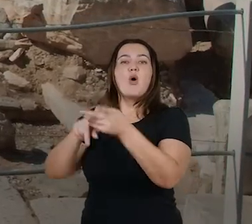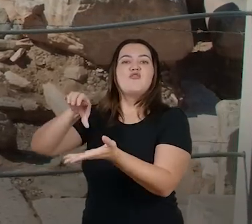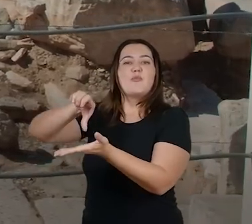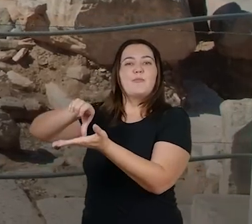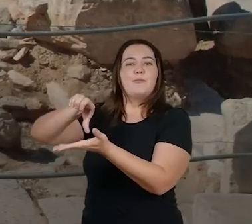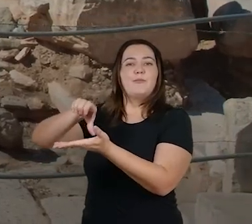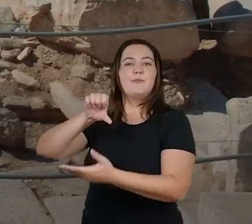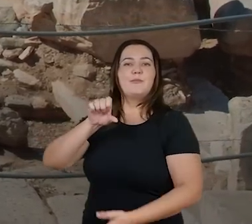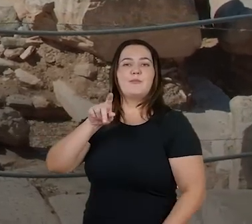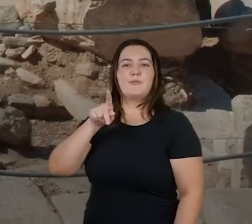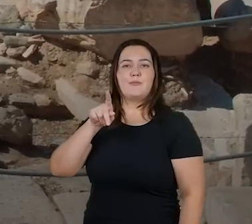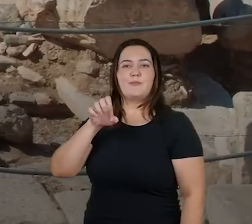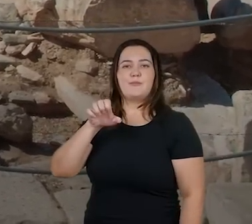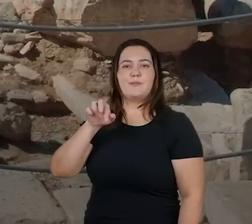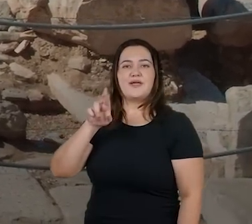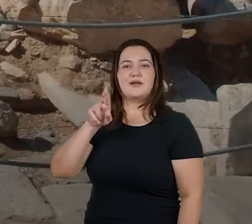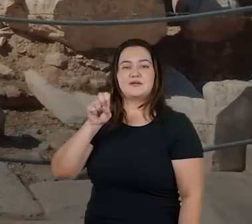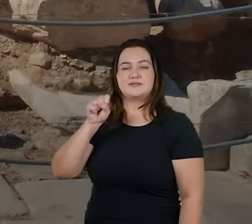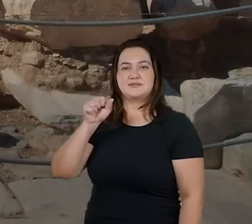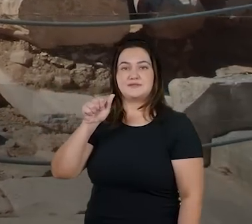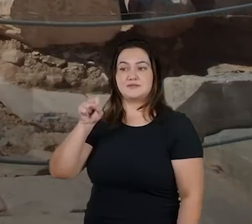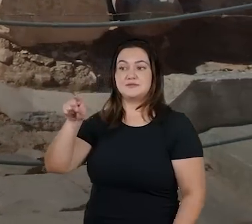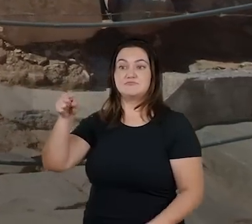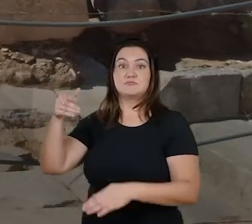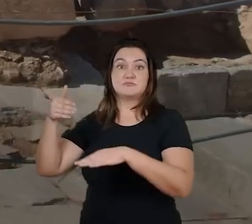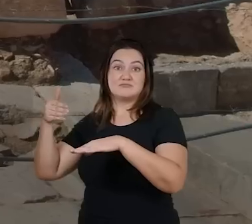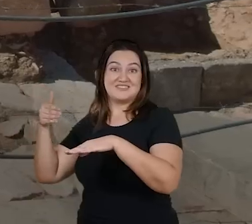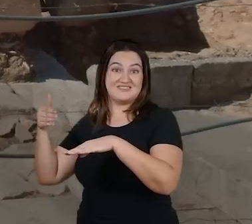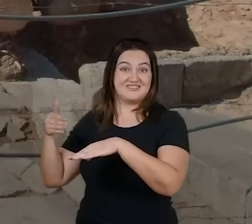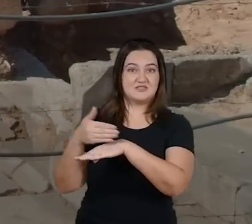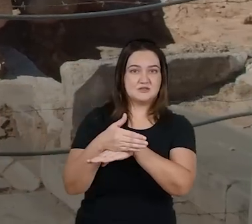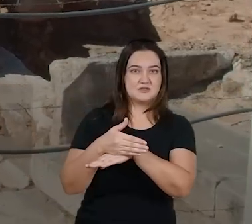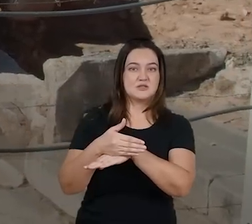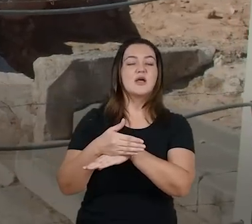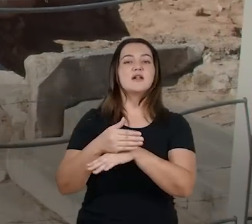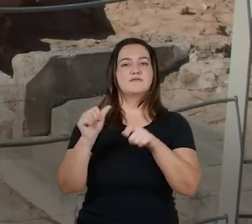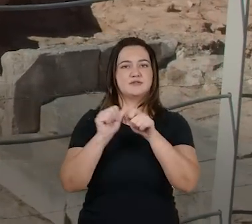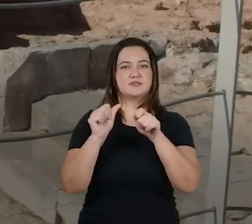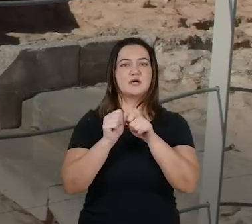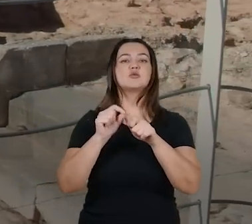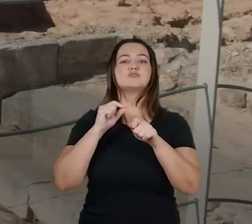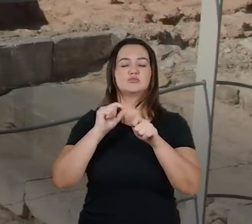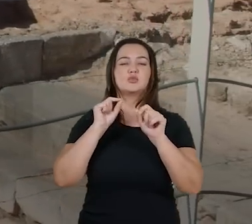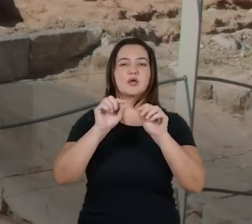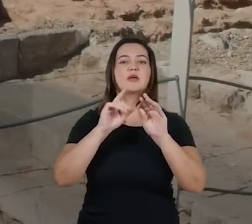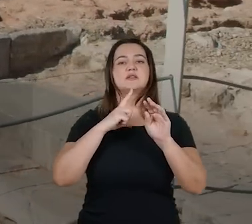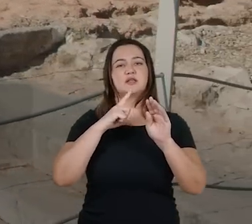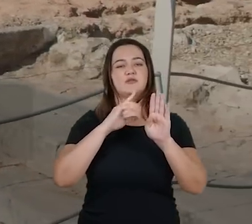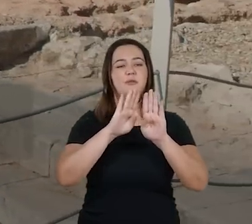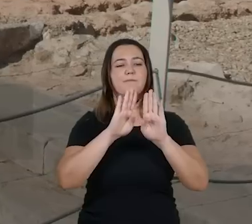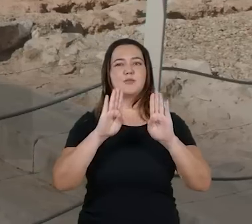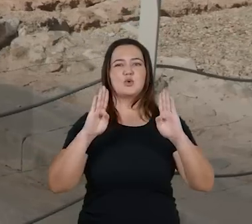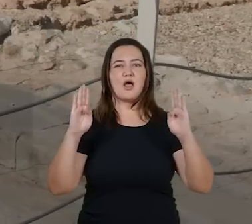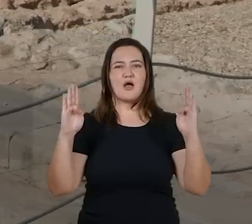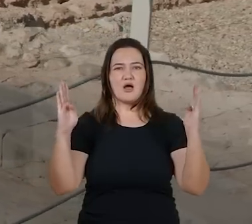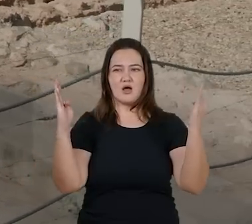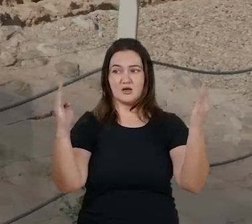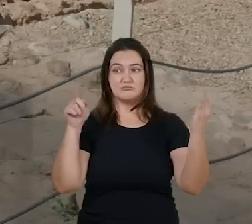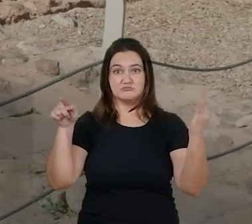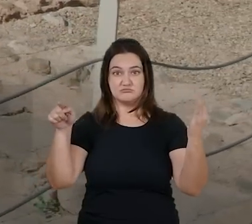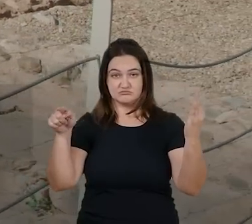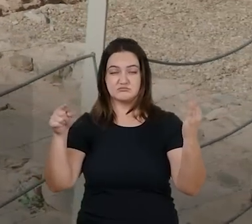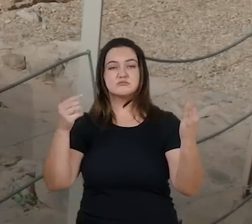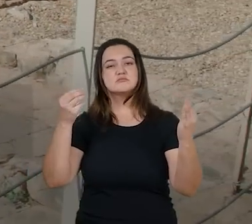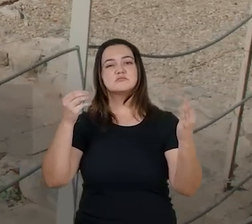destruíram a cidade, aqui foi colocada uma grande muralha, especialmente no final do período helenístico, no começo do